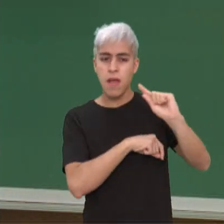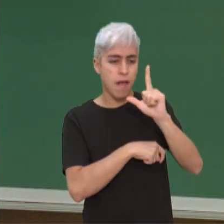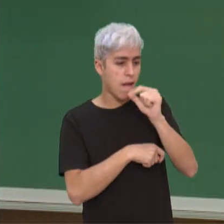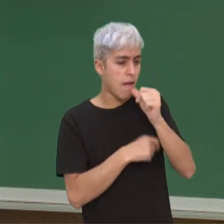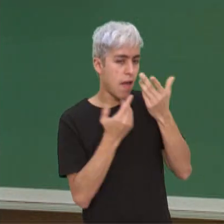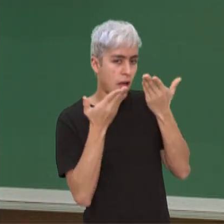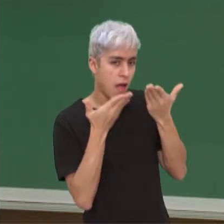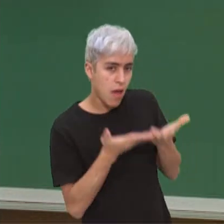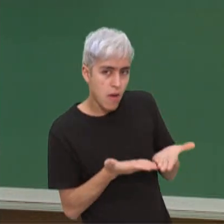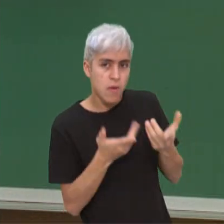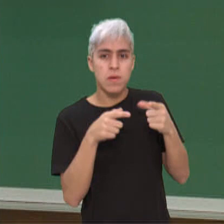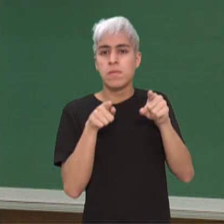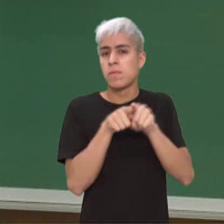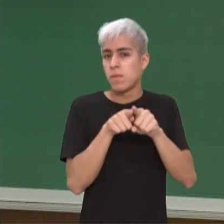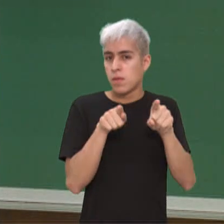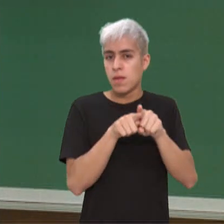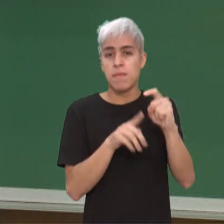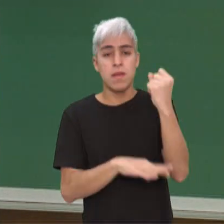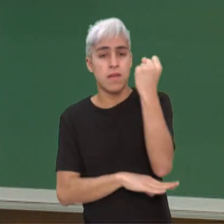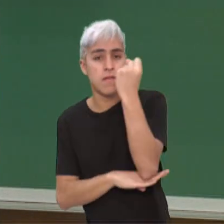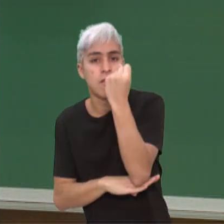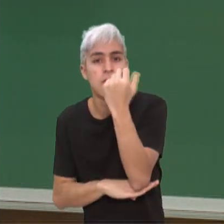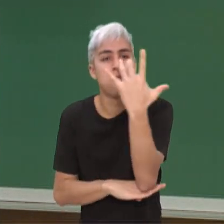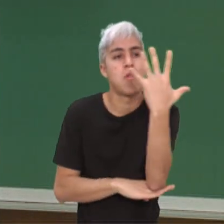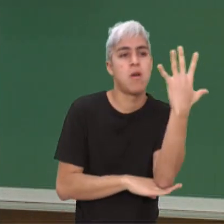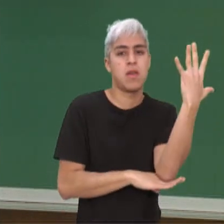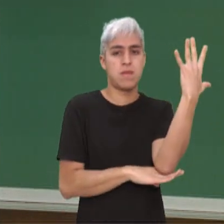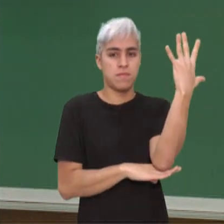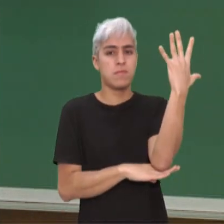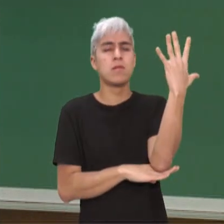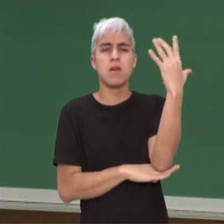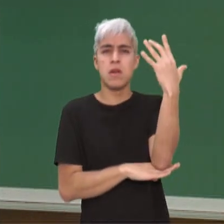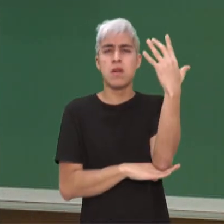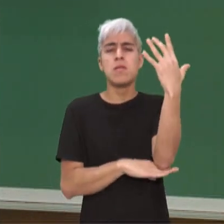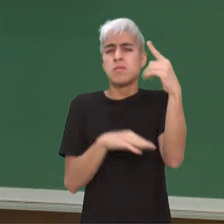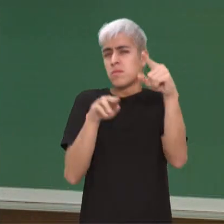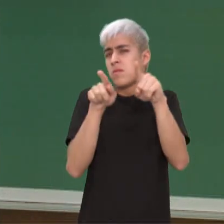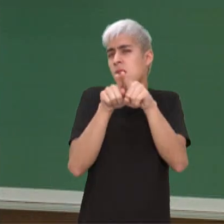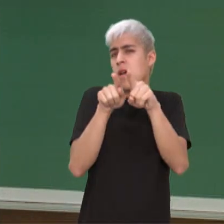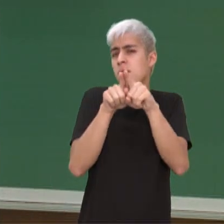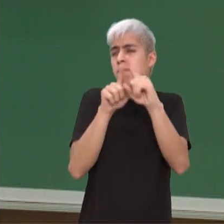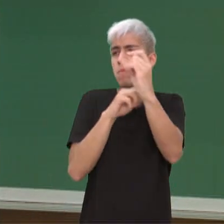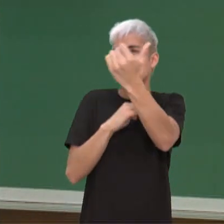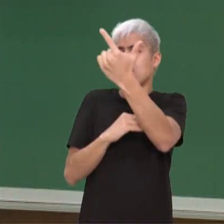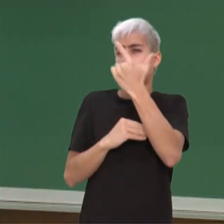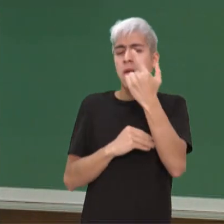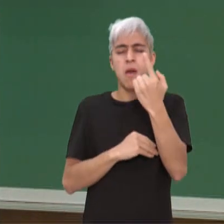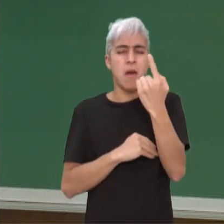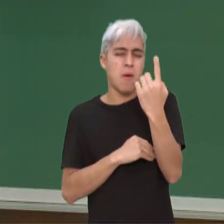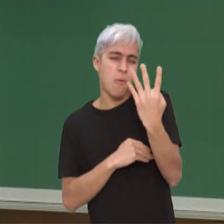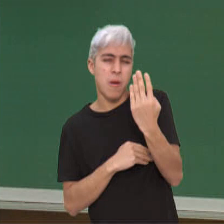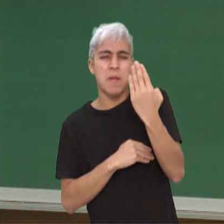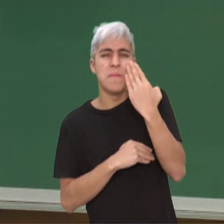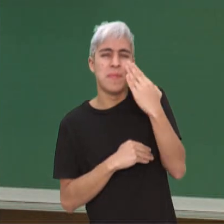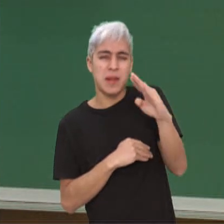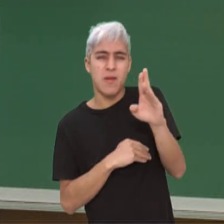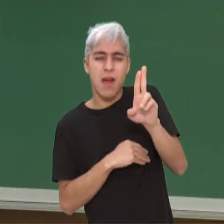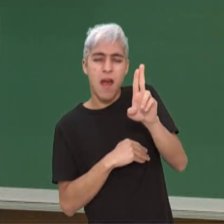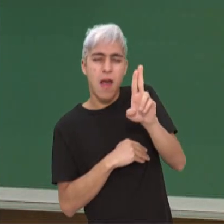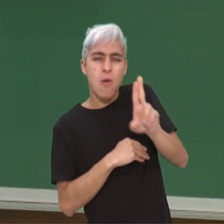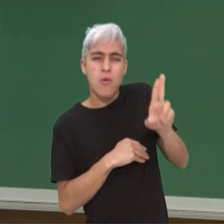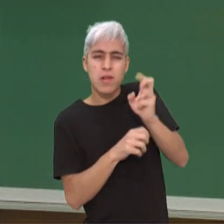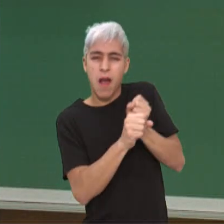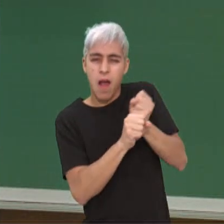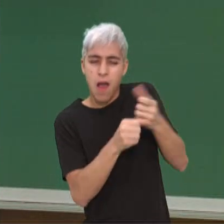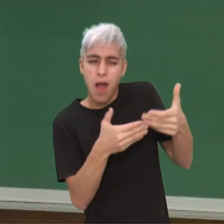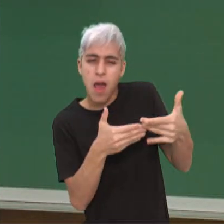água, a questão das florestas, né? O Sol também, né? Só 4 bilhões de anos aí para usar. Mas